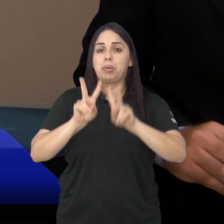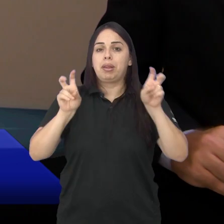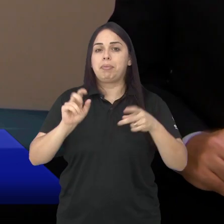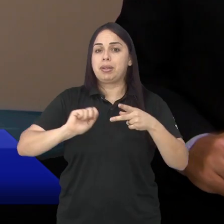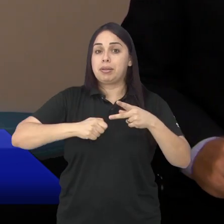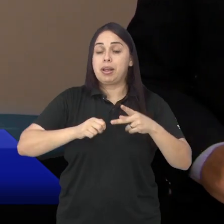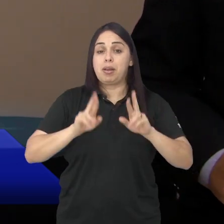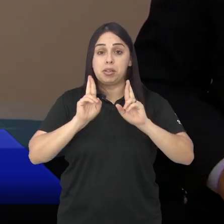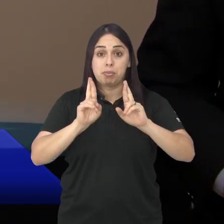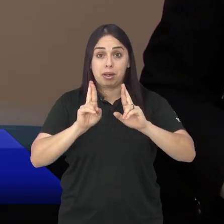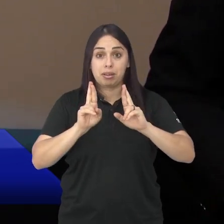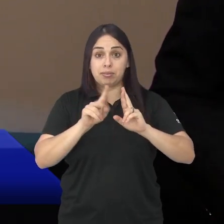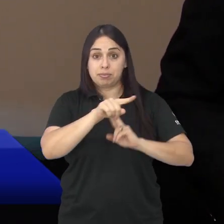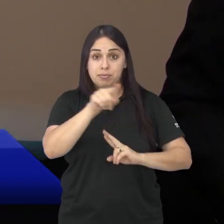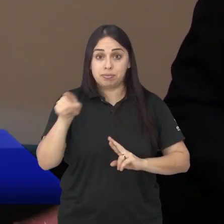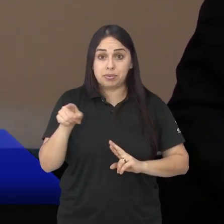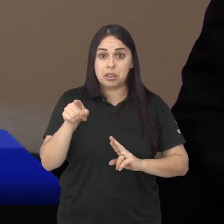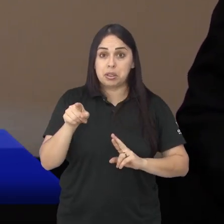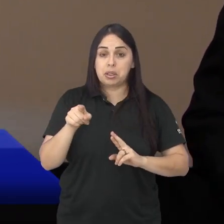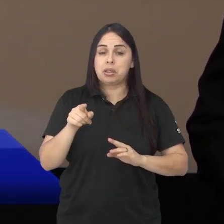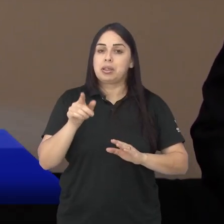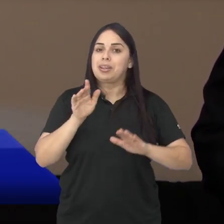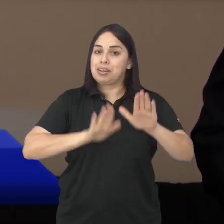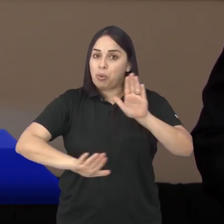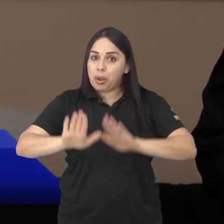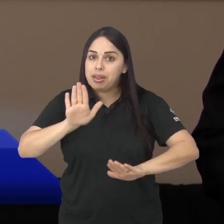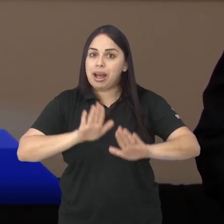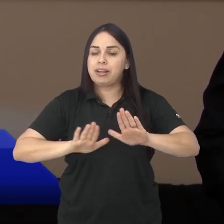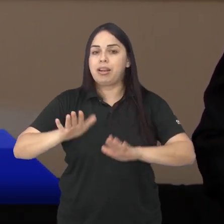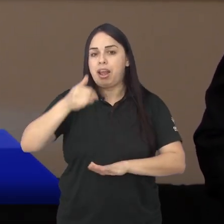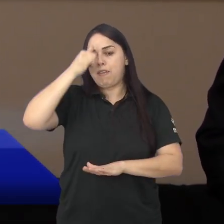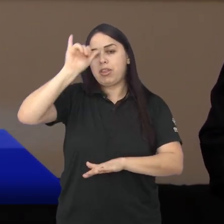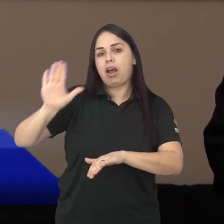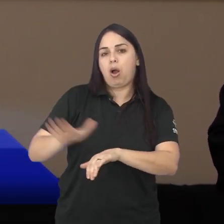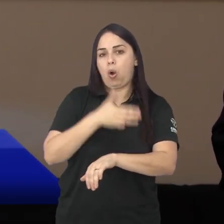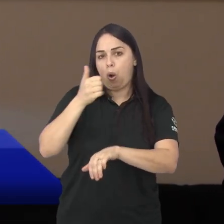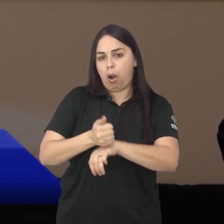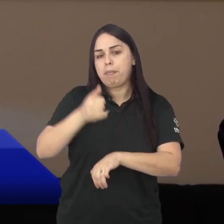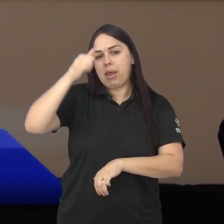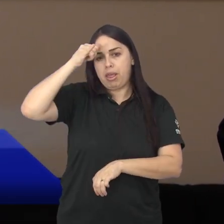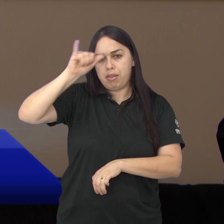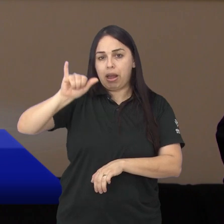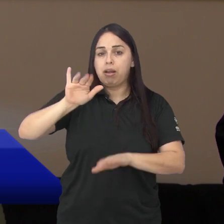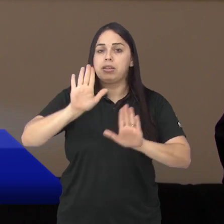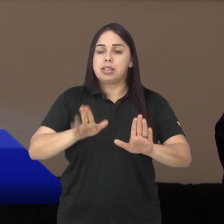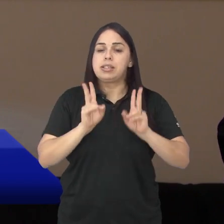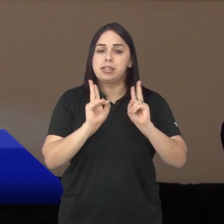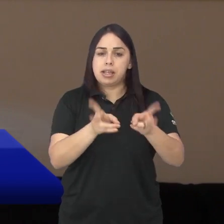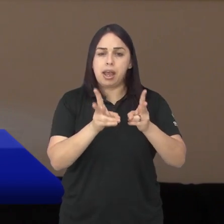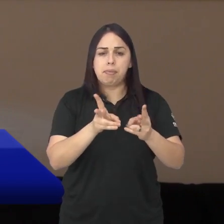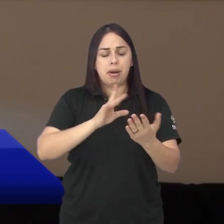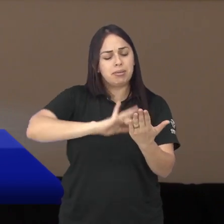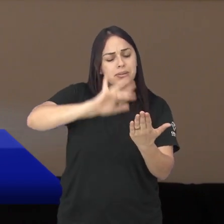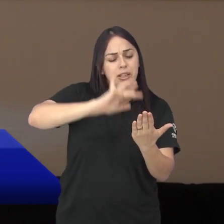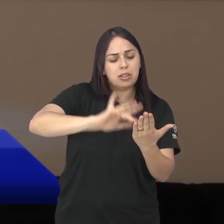gente espera, então, né, que todo mundo tenha bastante cuidado, né, para não cair em nenhum golpe e usar, então, todas essas